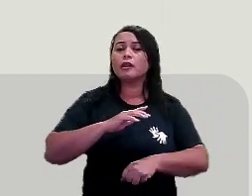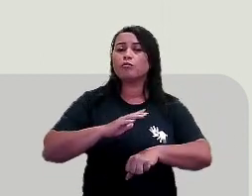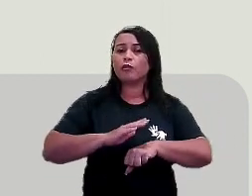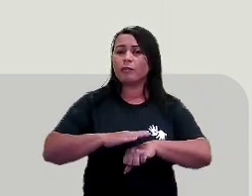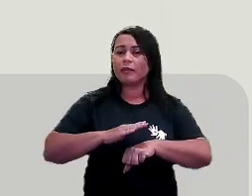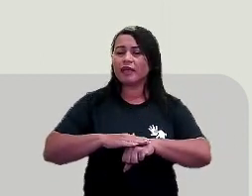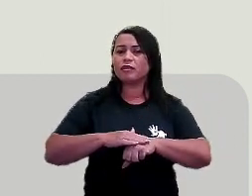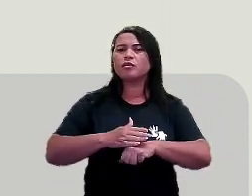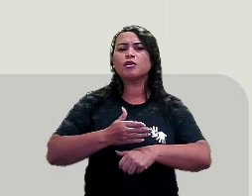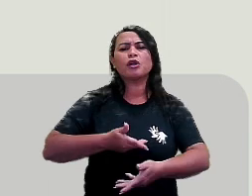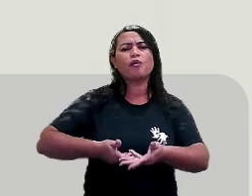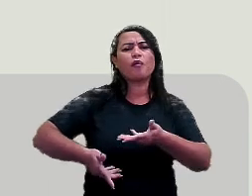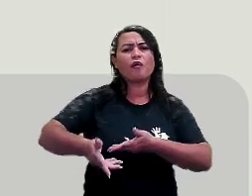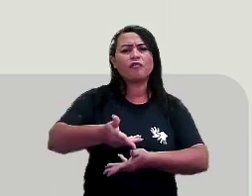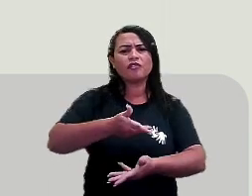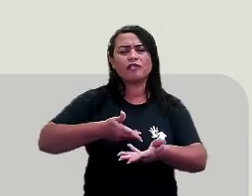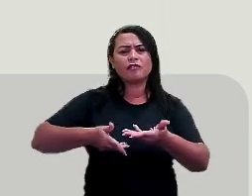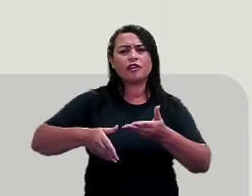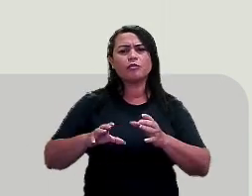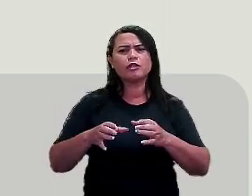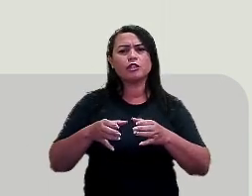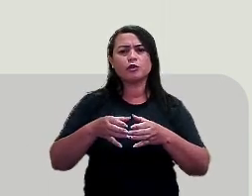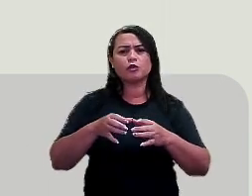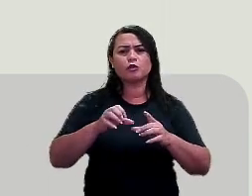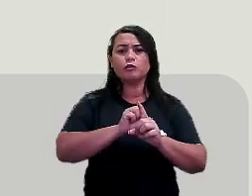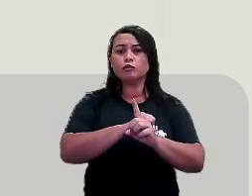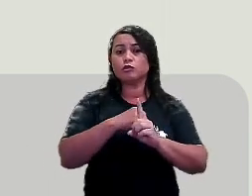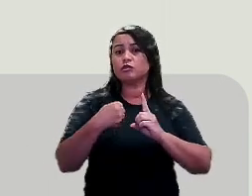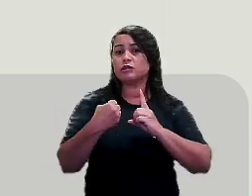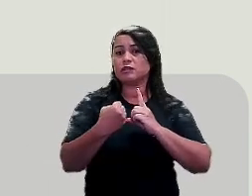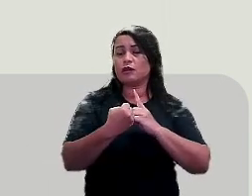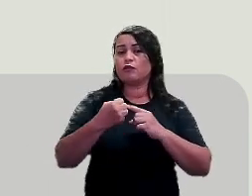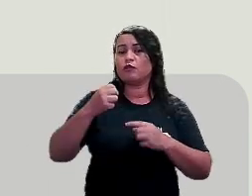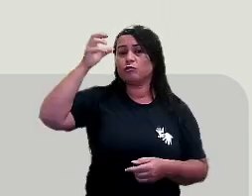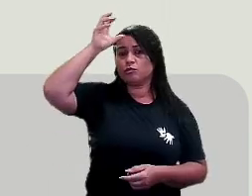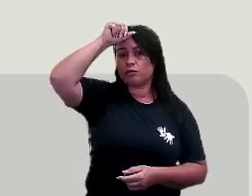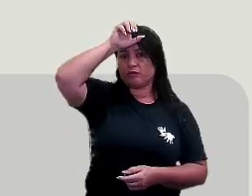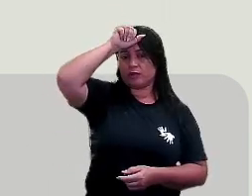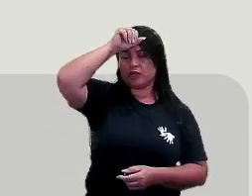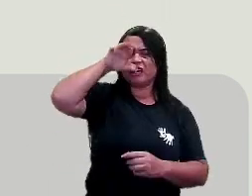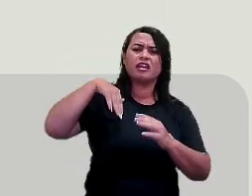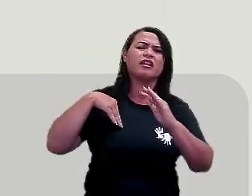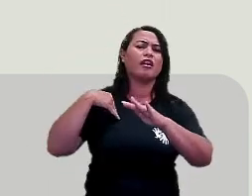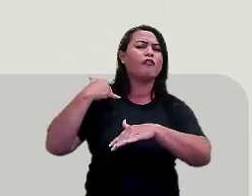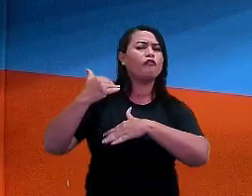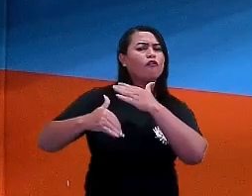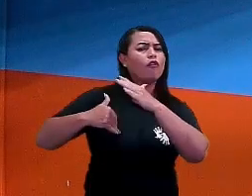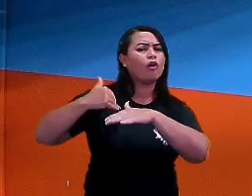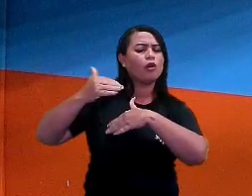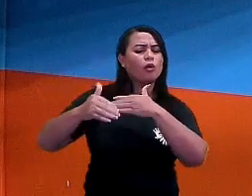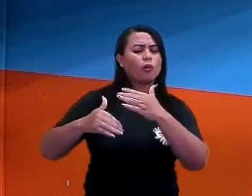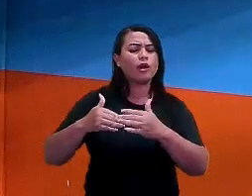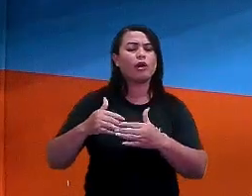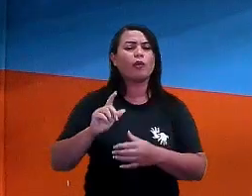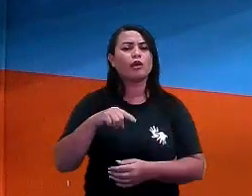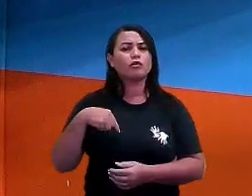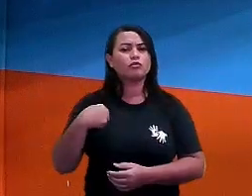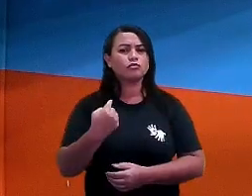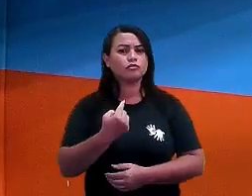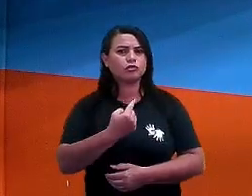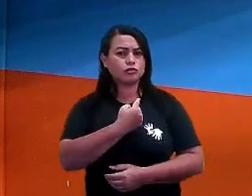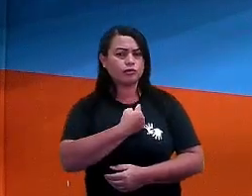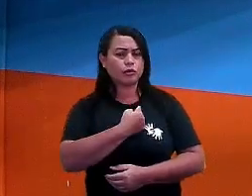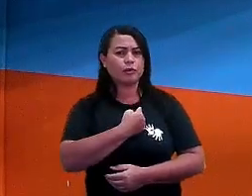grupo social, vamos compreender, vamos evoluir muito. Quando nós saímos da nossa primeira constituição